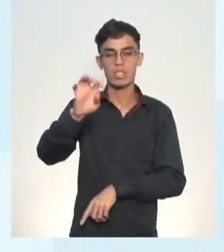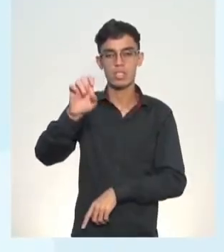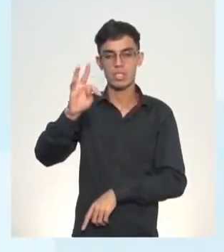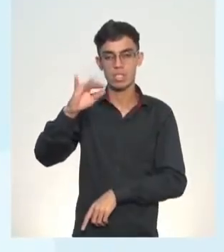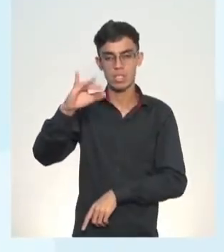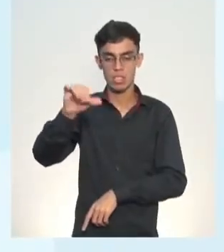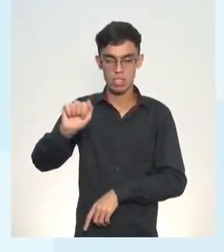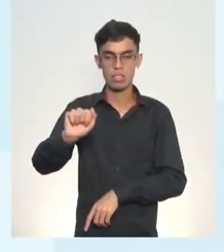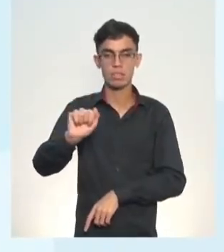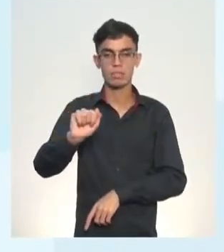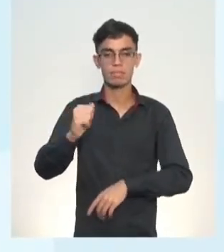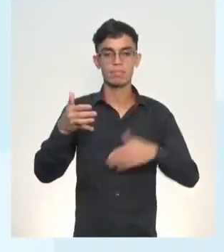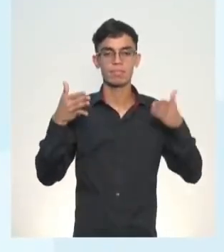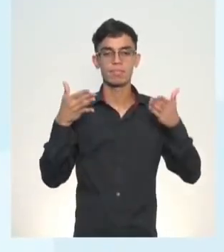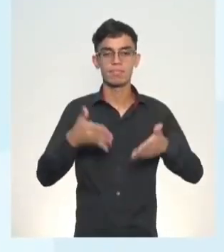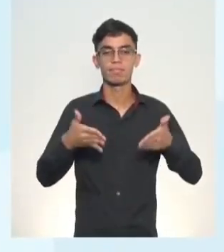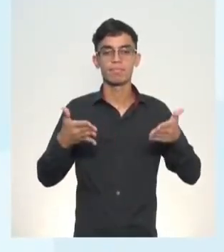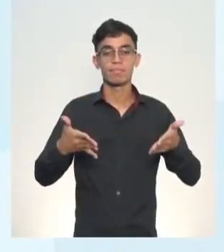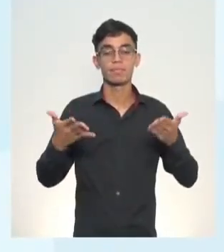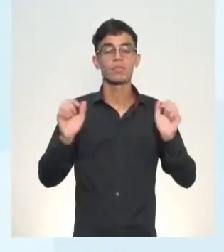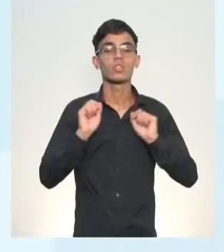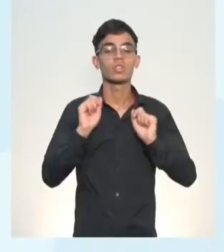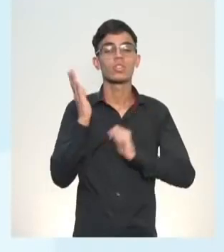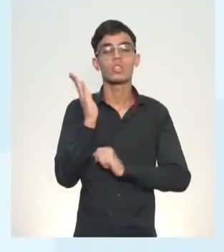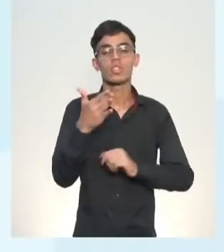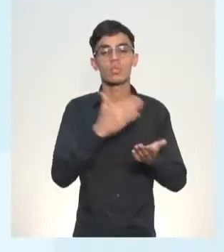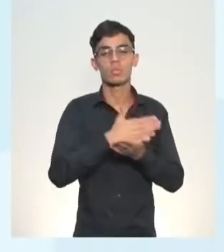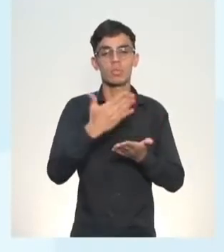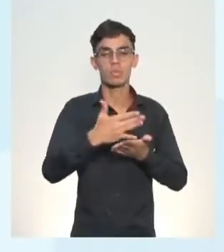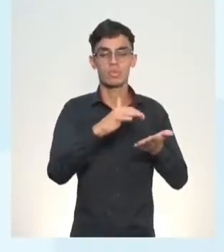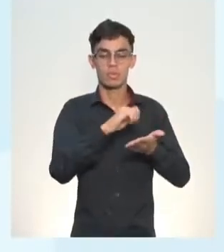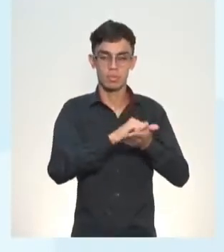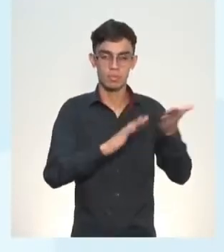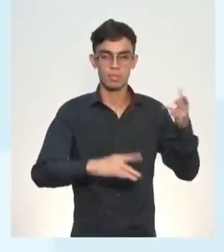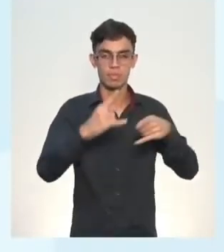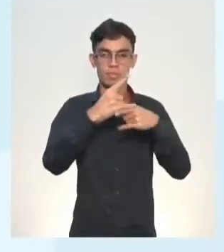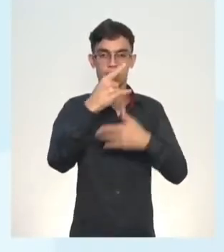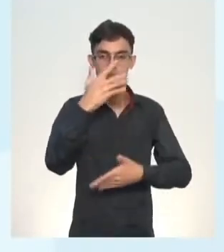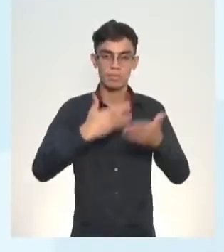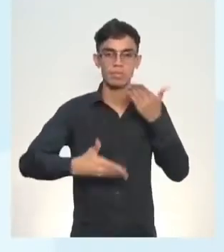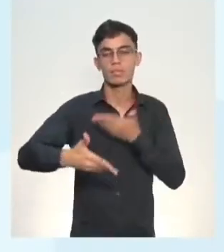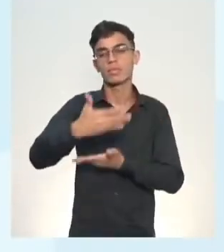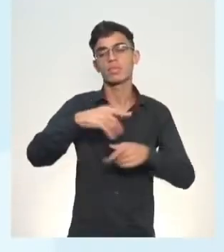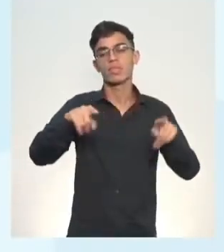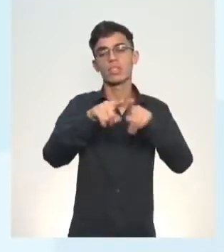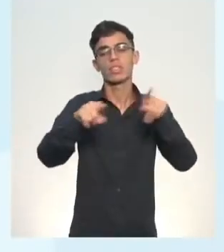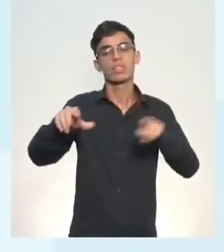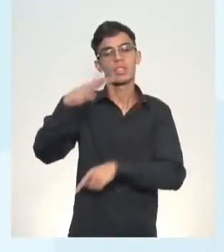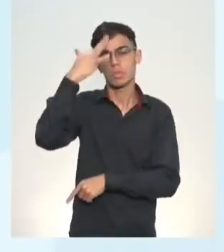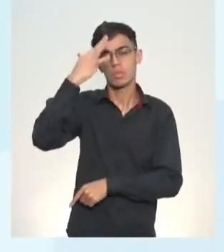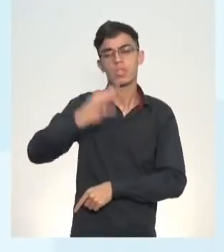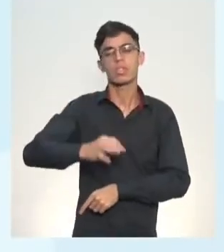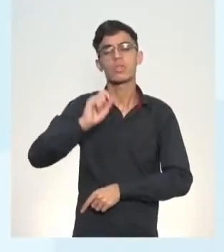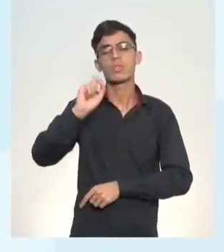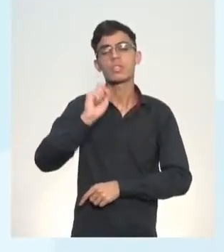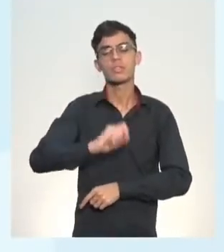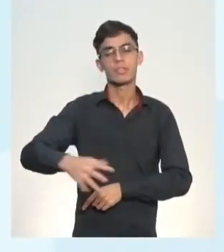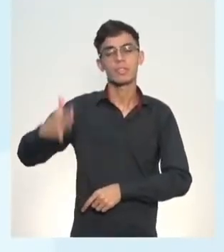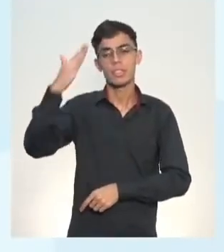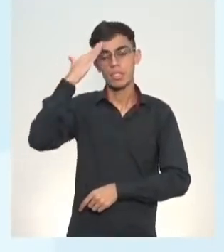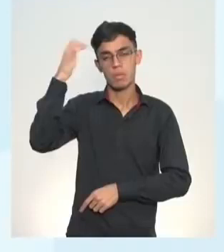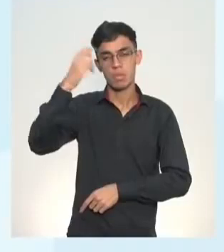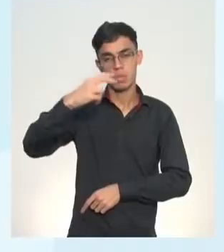E para a gente aquecer essa tarde gostosa, já vamos começar com a nossa primeira interação pelo chat. O que vocês entendem por saberes